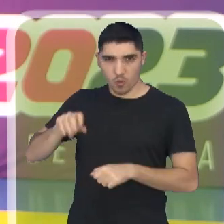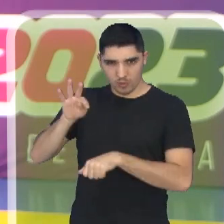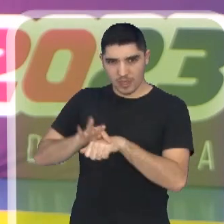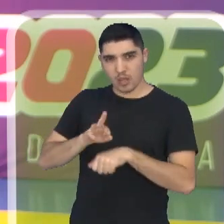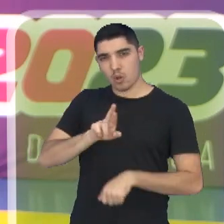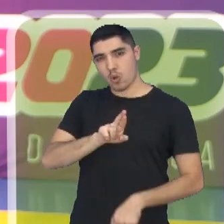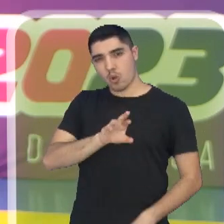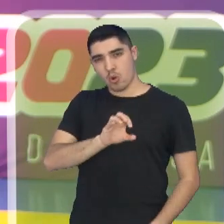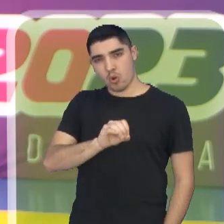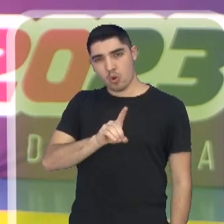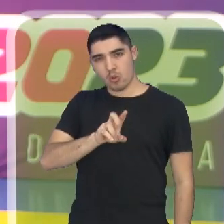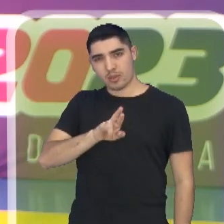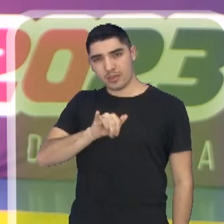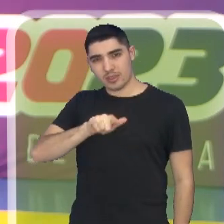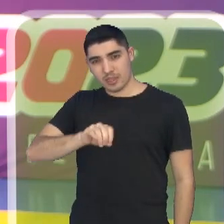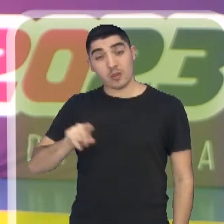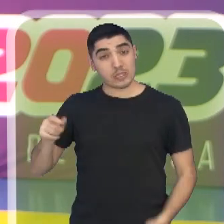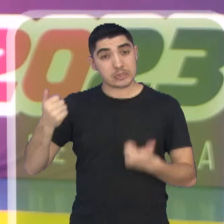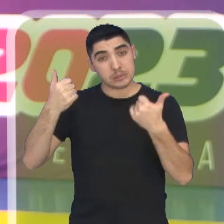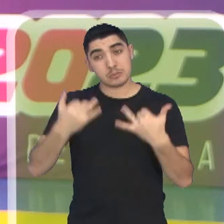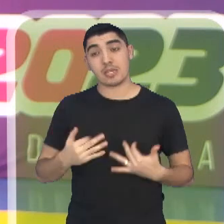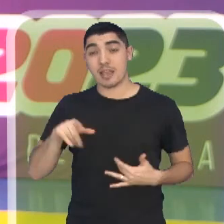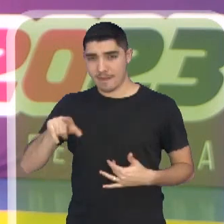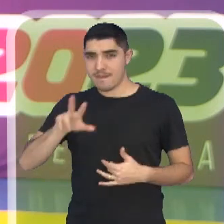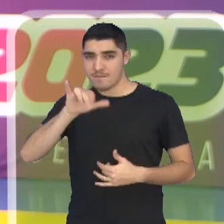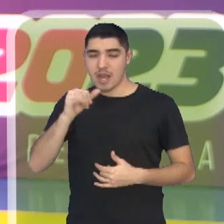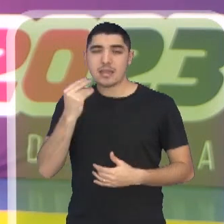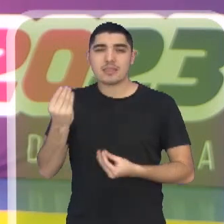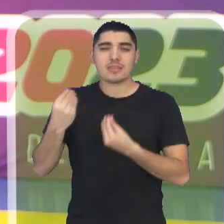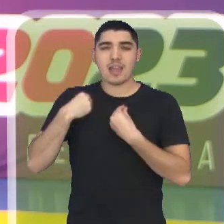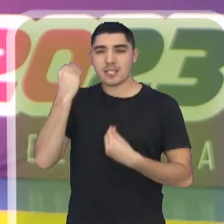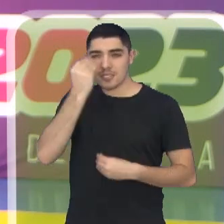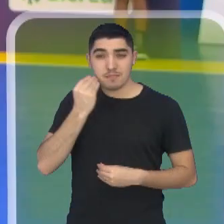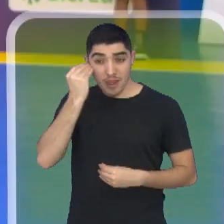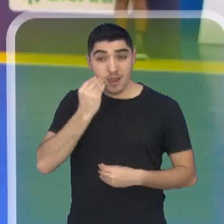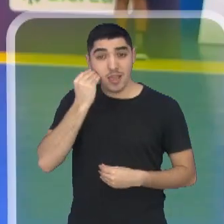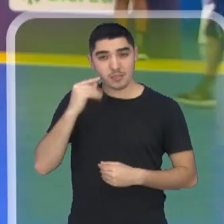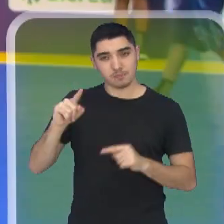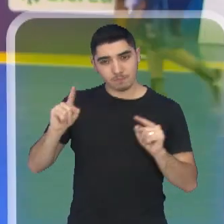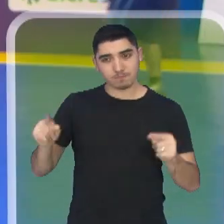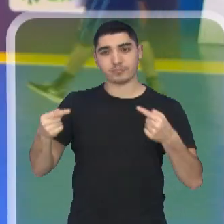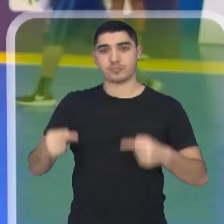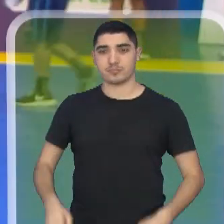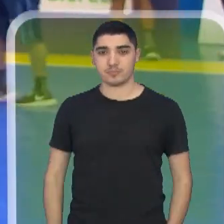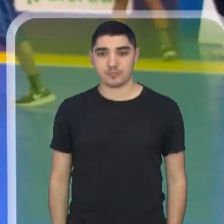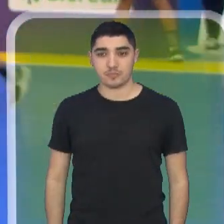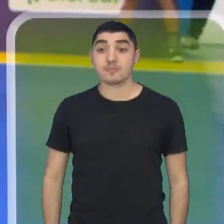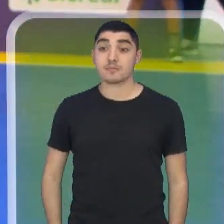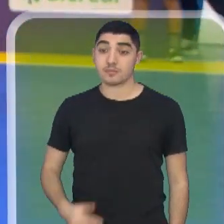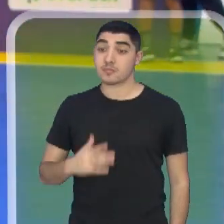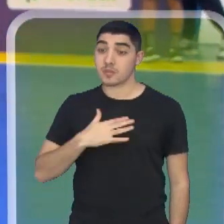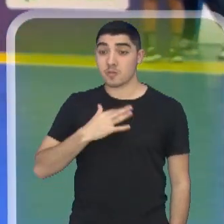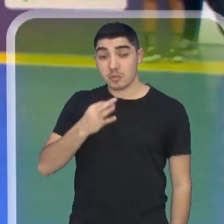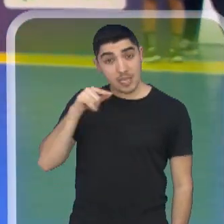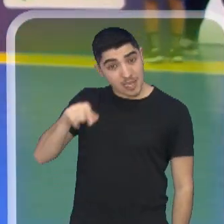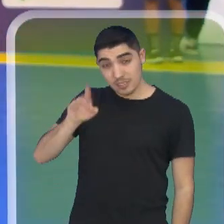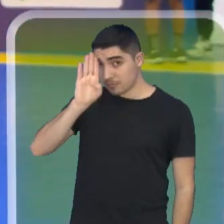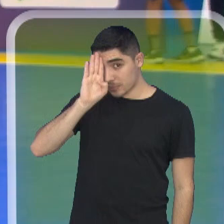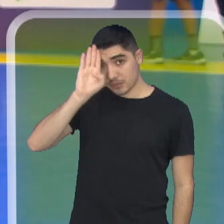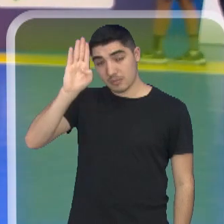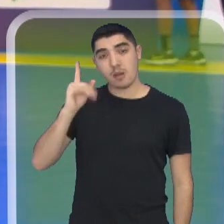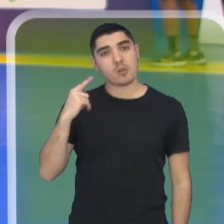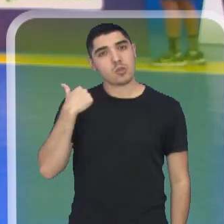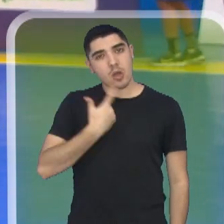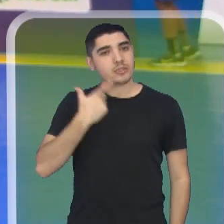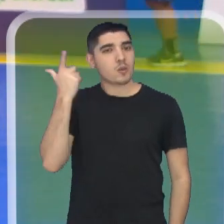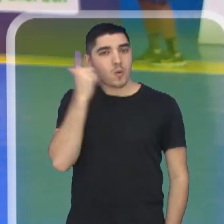Rodrigo Mogi, vai tornar o time mais forte para o decorrer do campeonato. Eu acho que esse é o principal, ter a resiliência, né, de